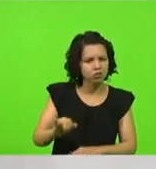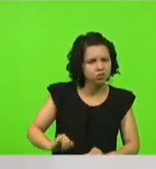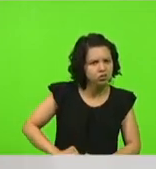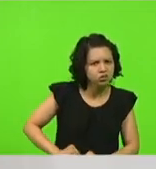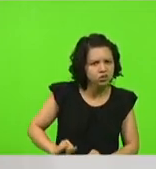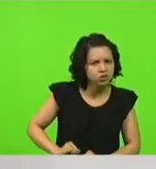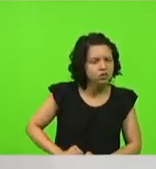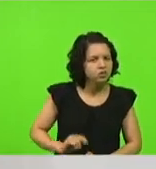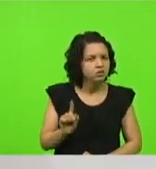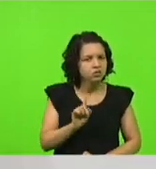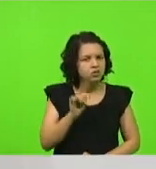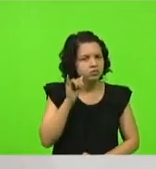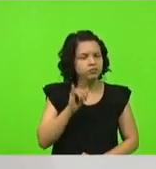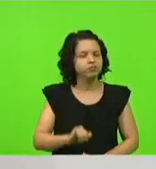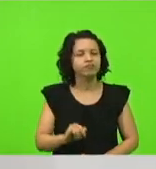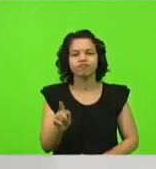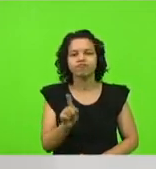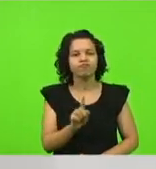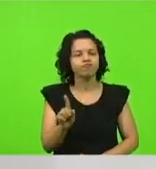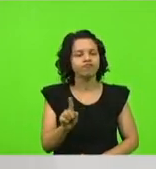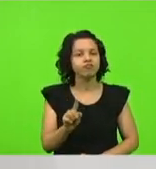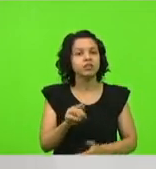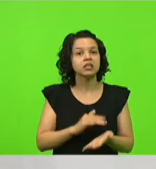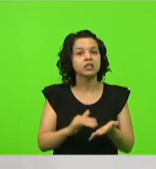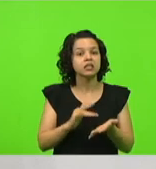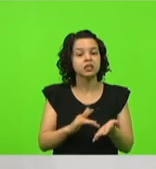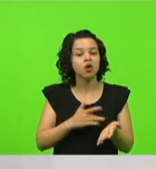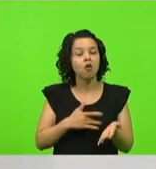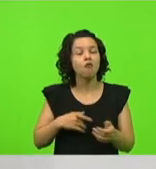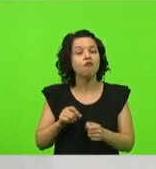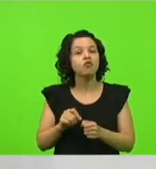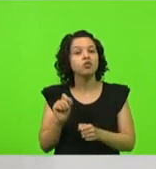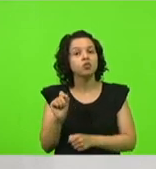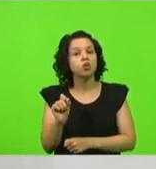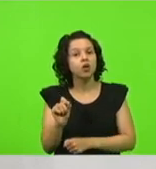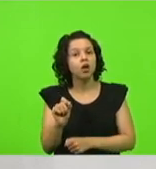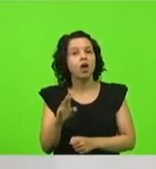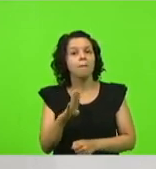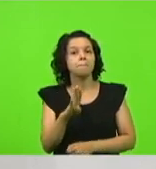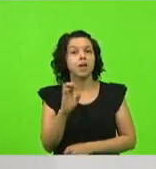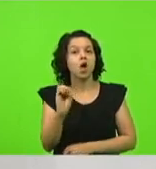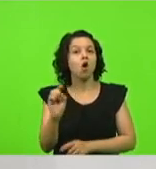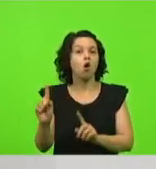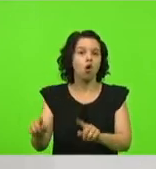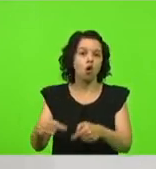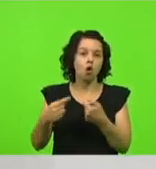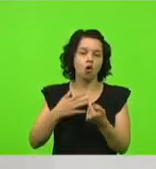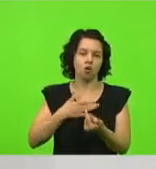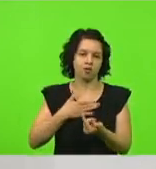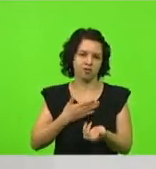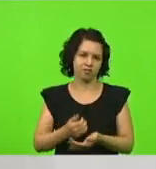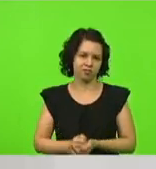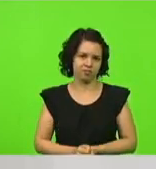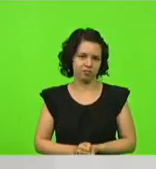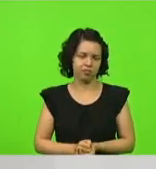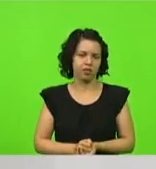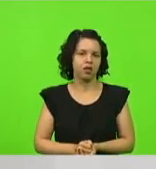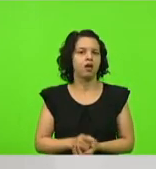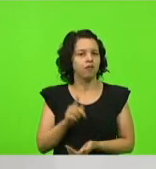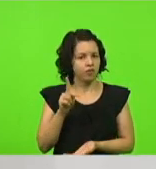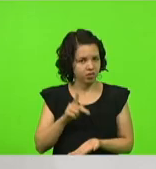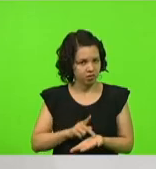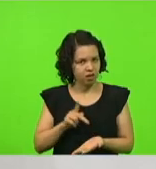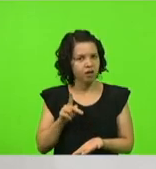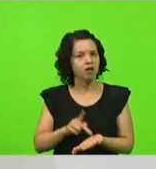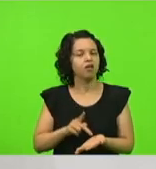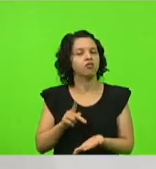A reação da Secretaria de Saúde foi fazer um boletim de ocorrência contra mim. É exatamente isso. Exatamente